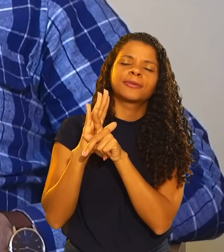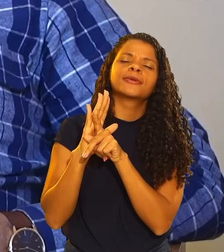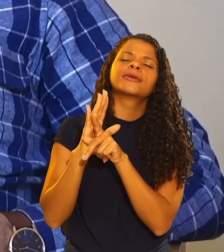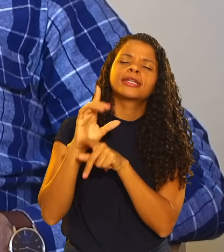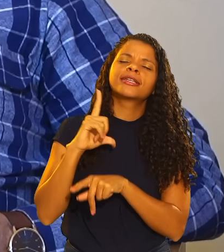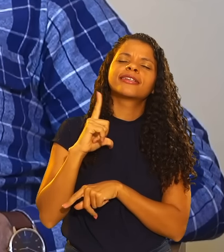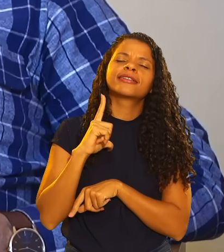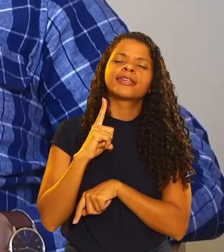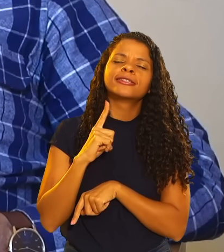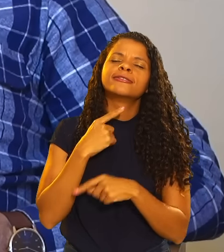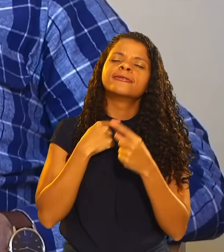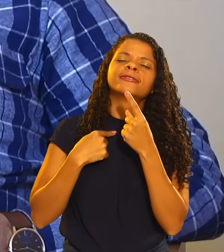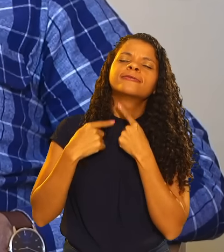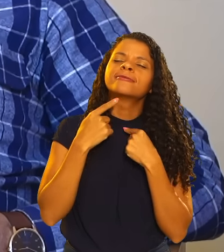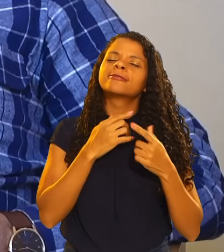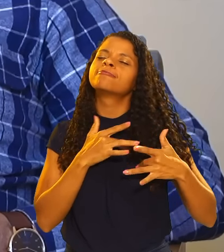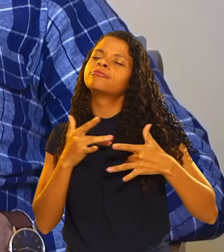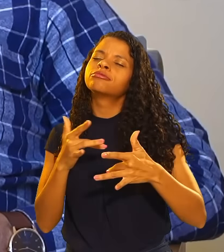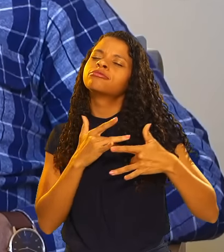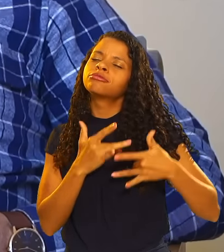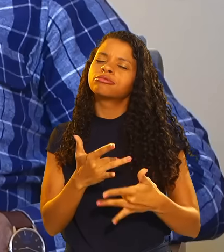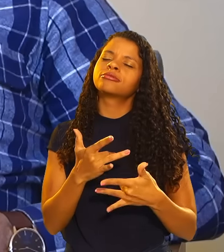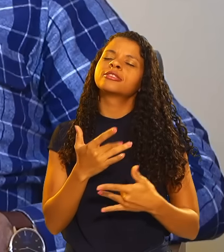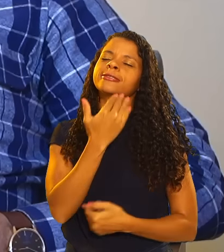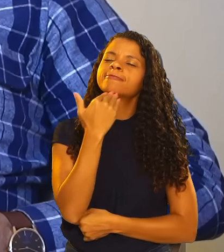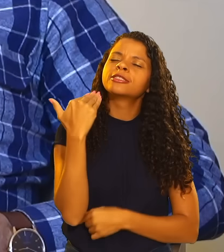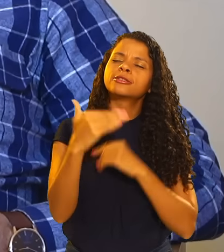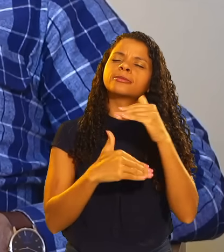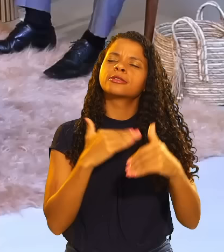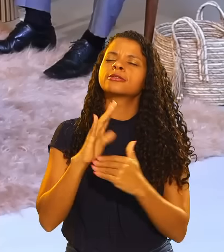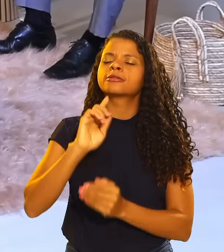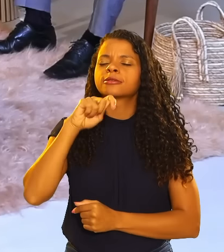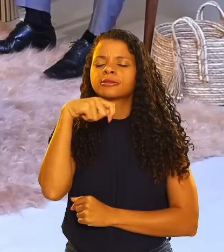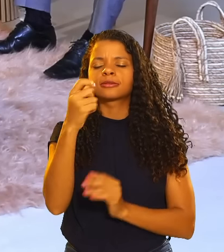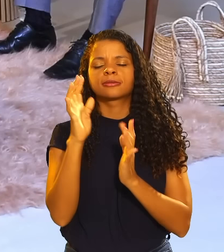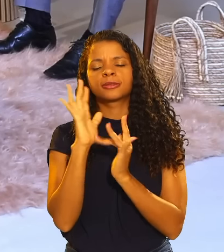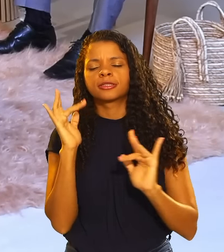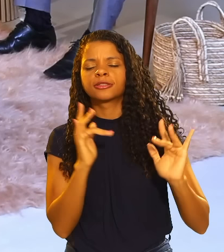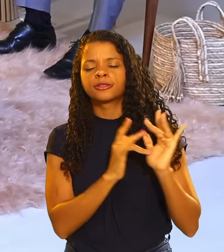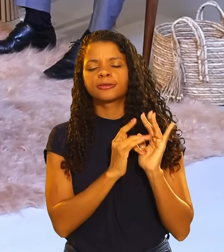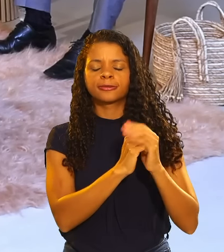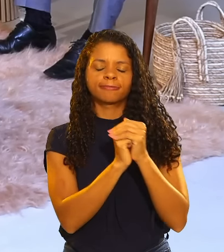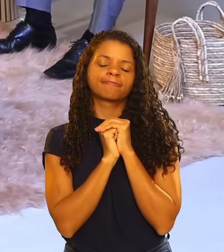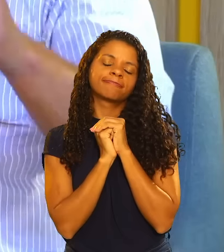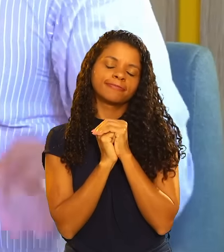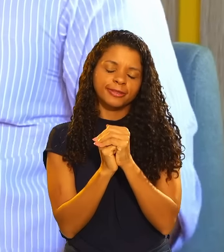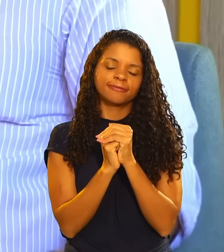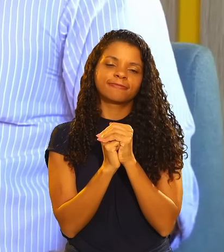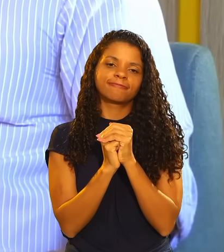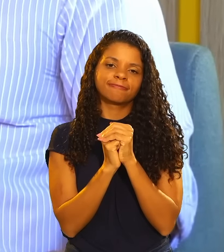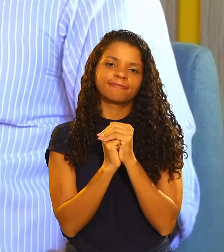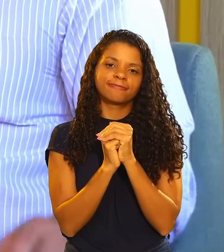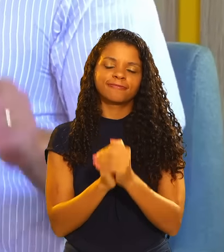corações. Tudo isso te pedimos em nome do seu Filho amado, Jesus Cristo. Amém. Amém. Amém. Muito bom. Muito obrigado